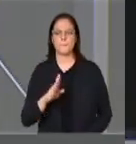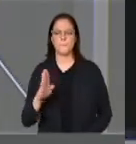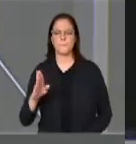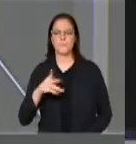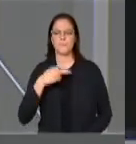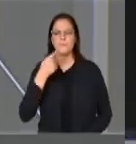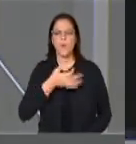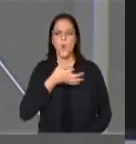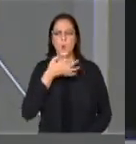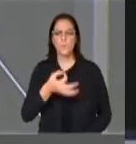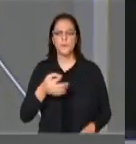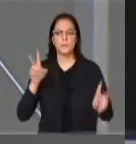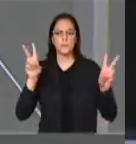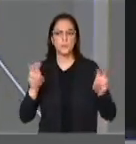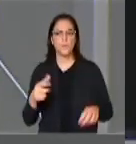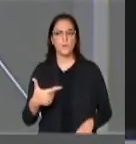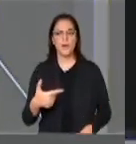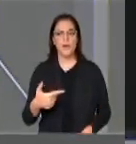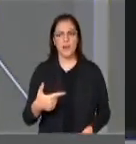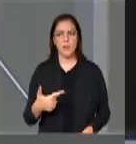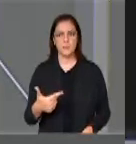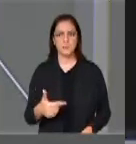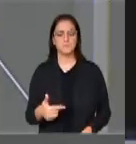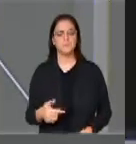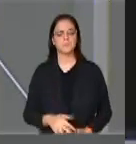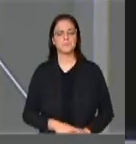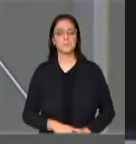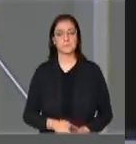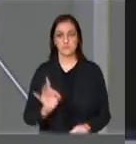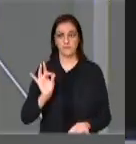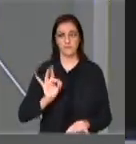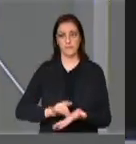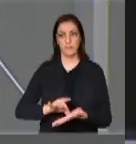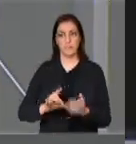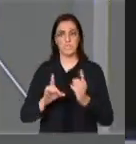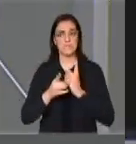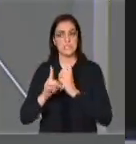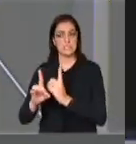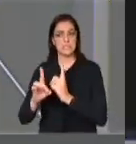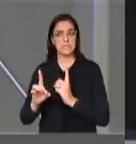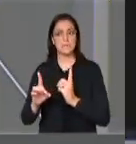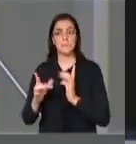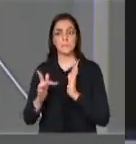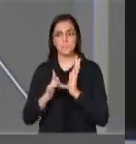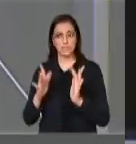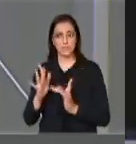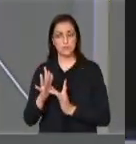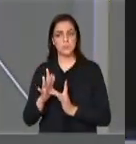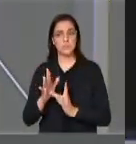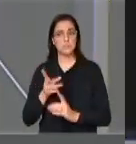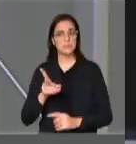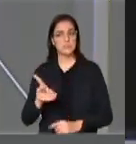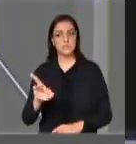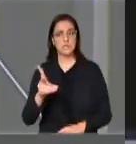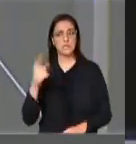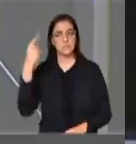armas, dizendo assim: o verdadeiro discípulo de Jesus terá sempre no amor.